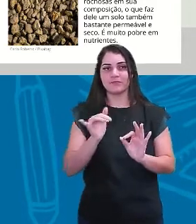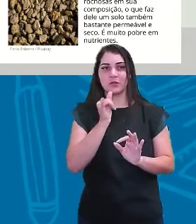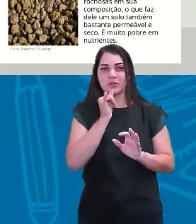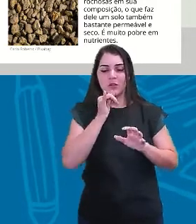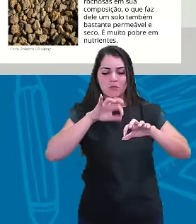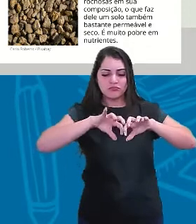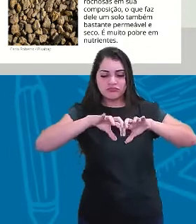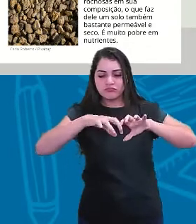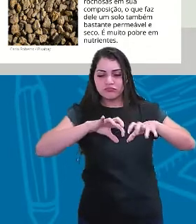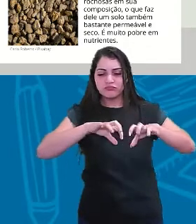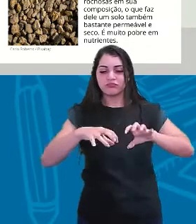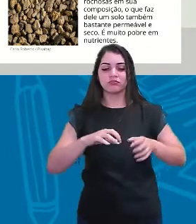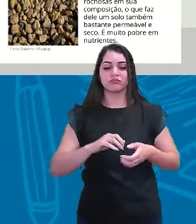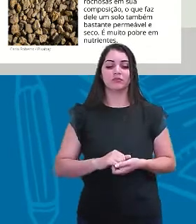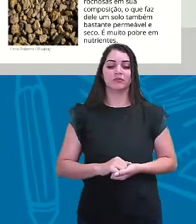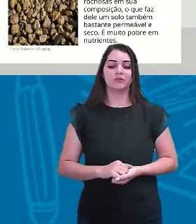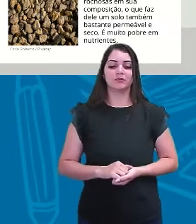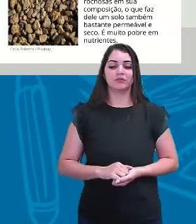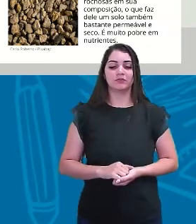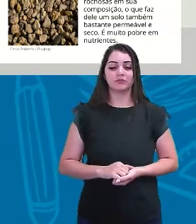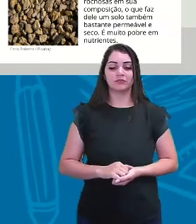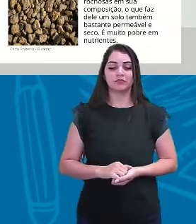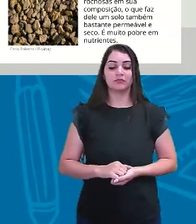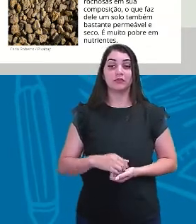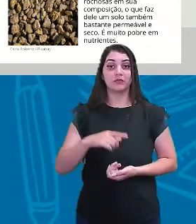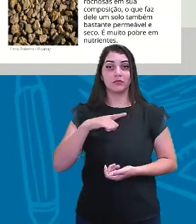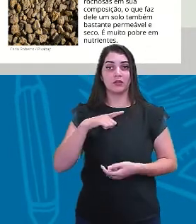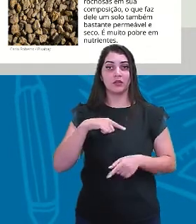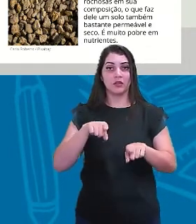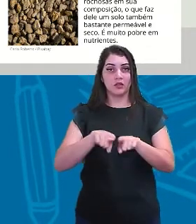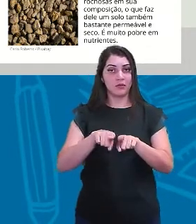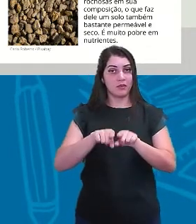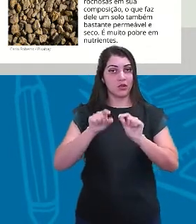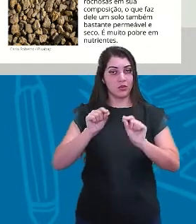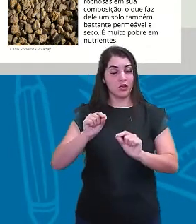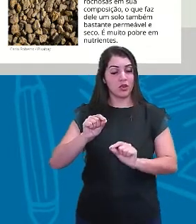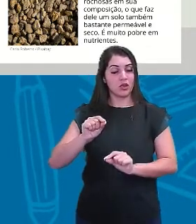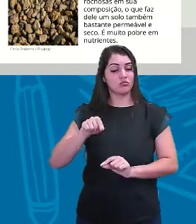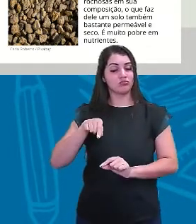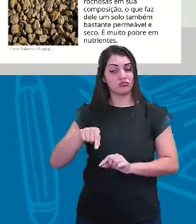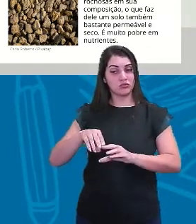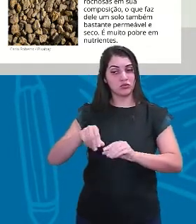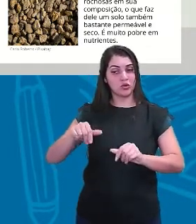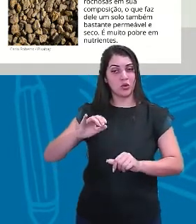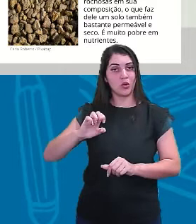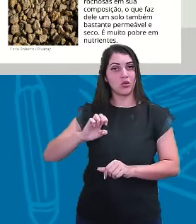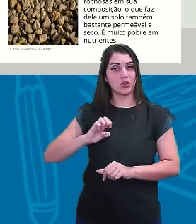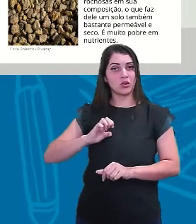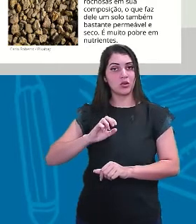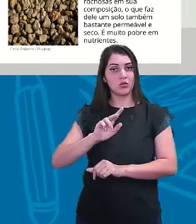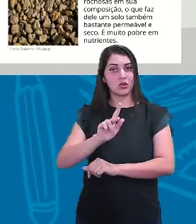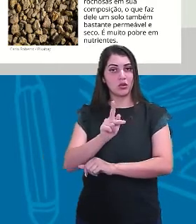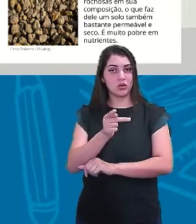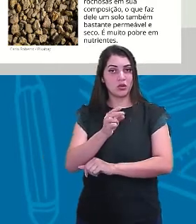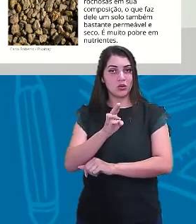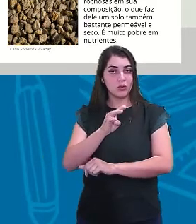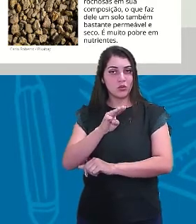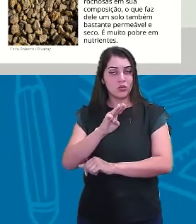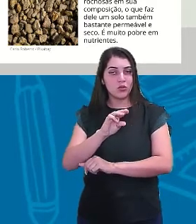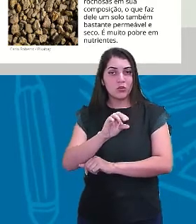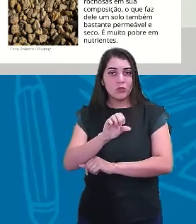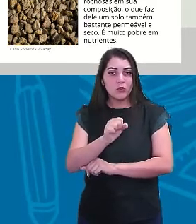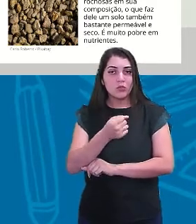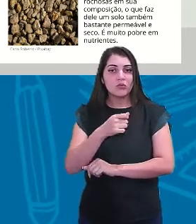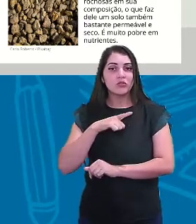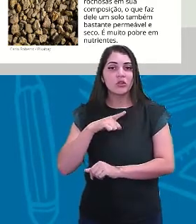uma areiazinha e outra, tá bom? Eu tenho um solo rico em humus, chamado em alguns lugares